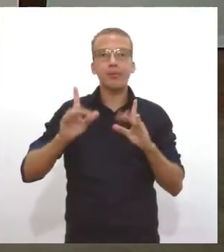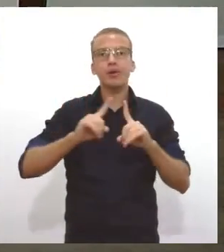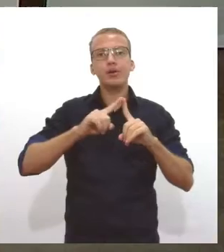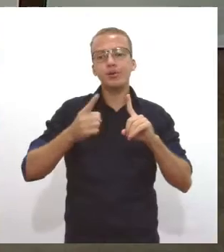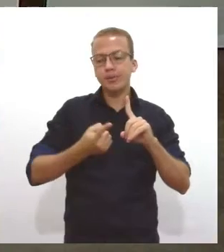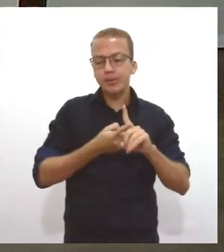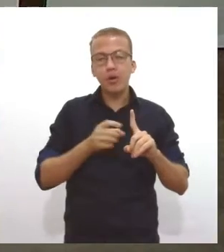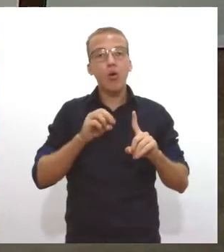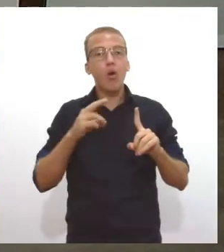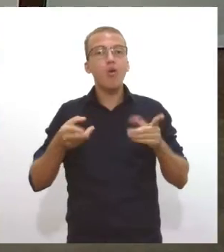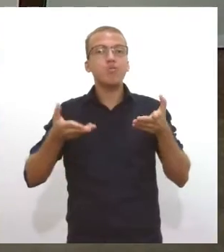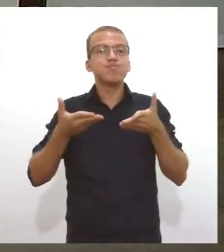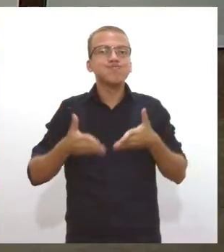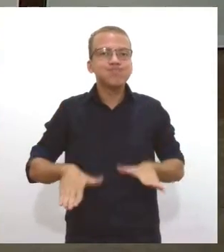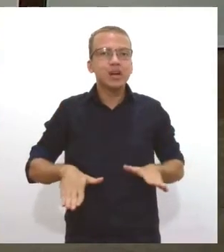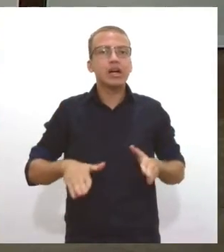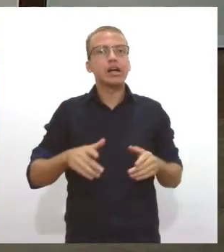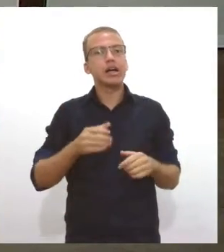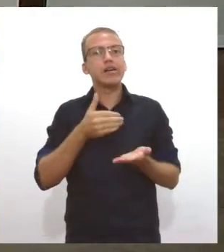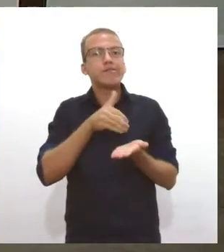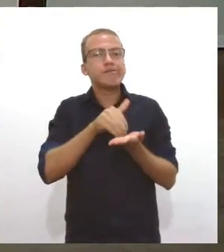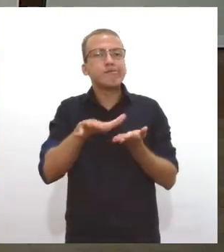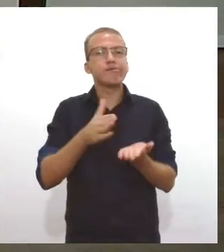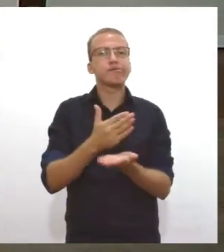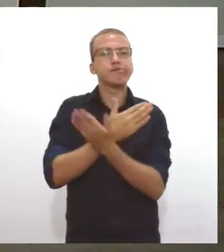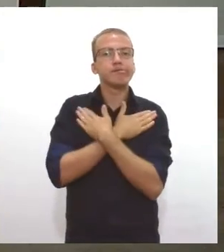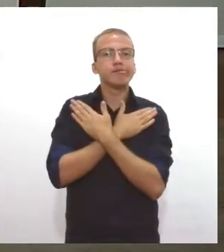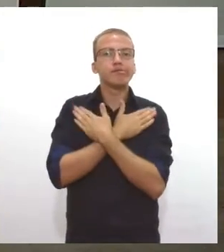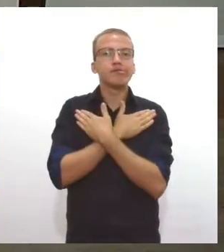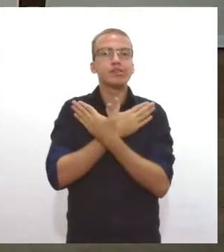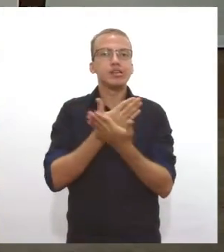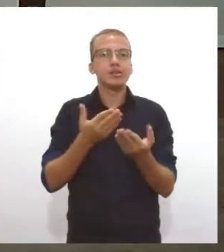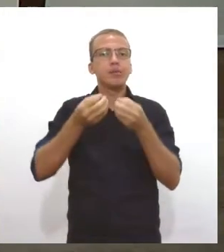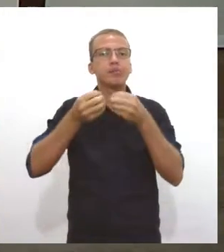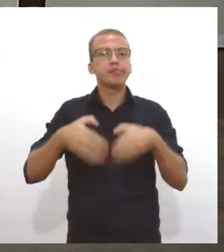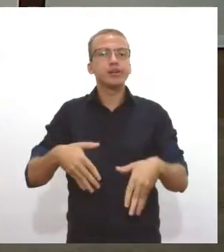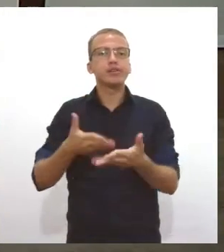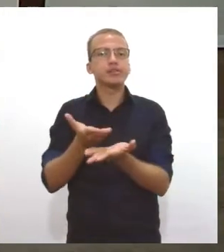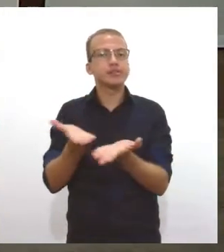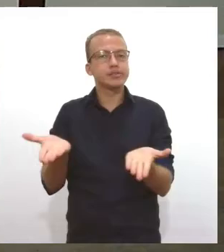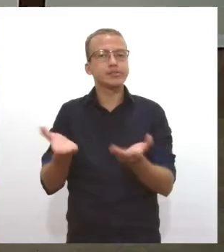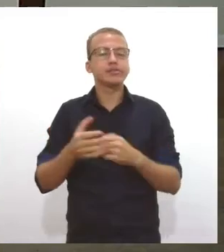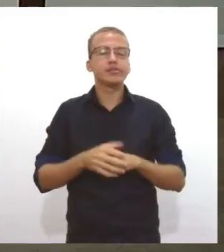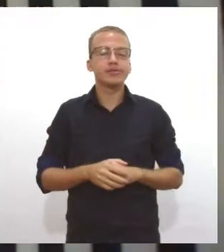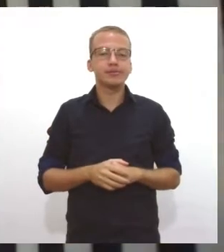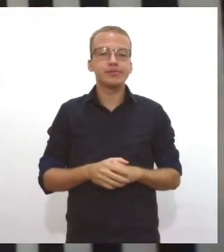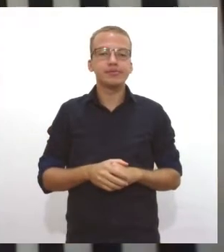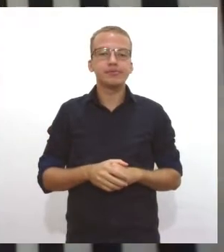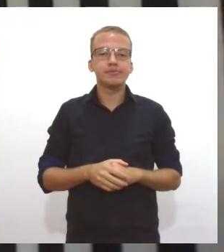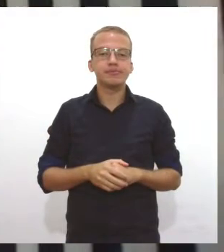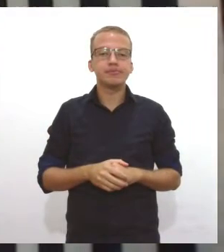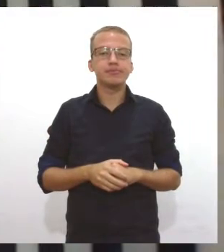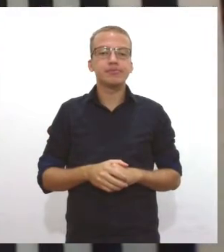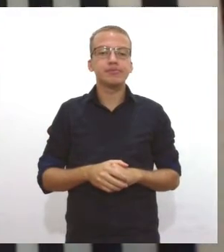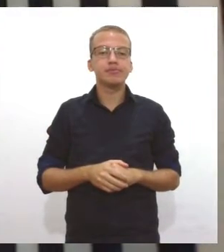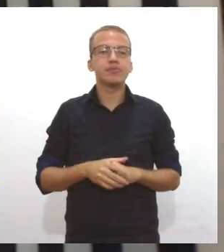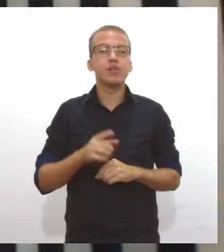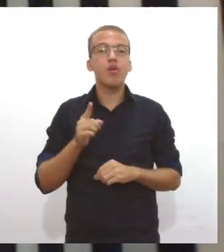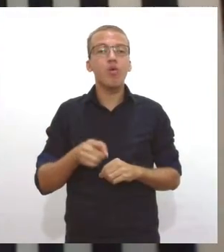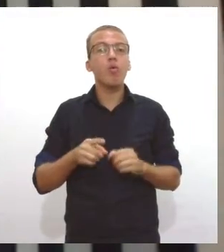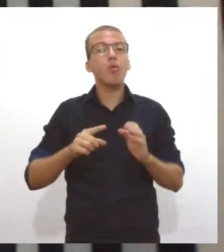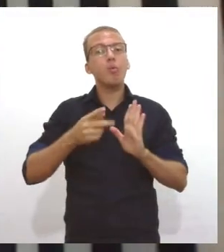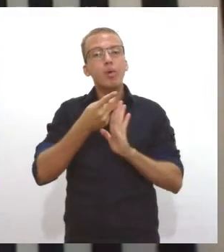tempo também não é uma medida favorável para as mulheres com certeza Aliás o projeto é muito claro